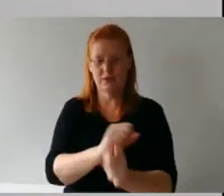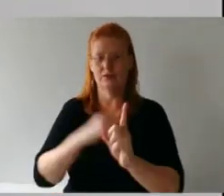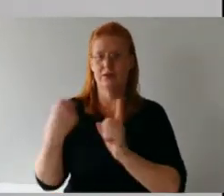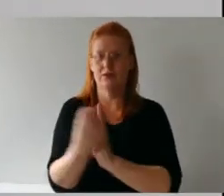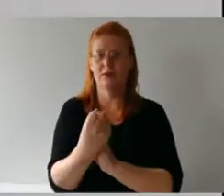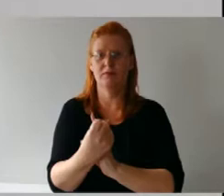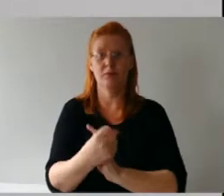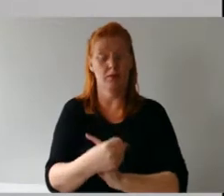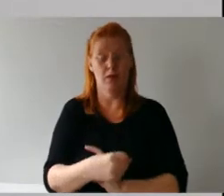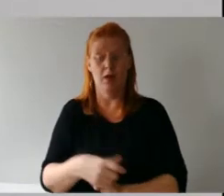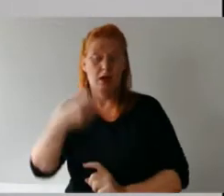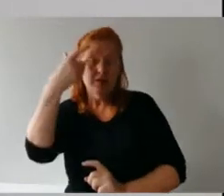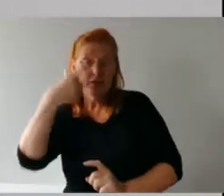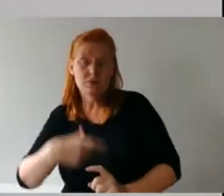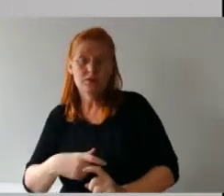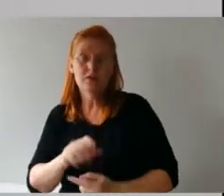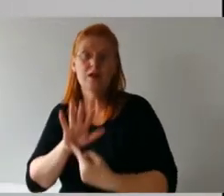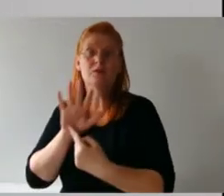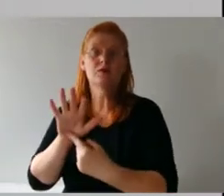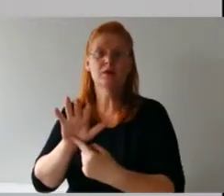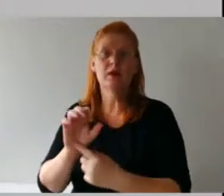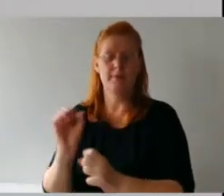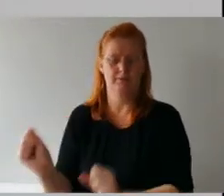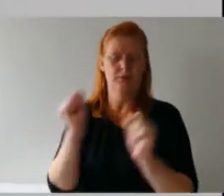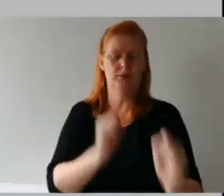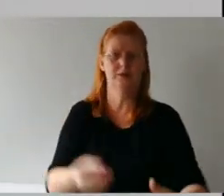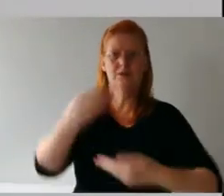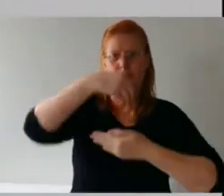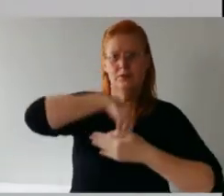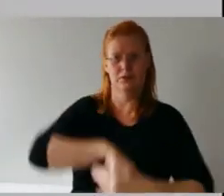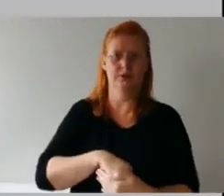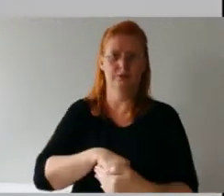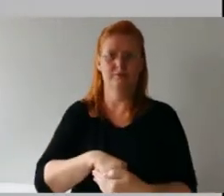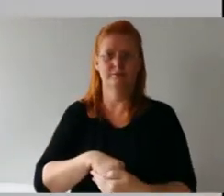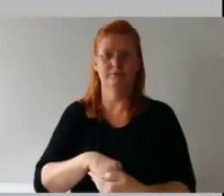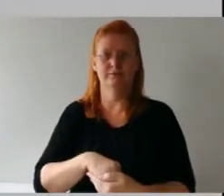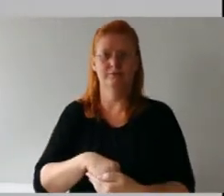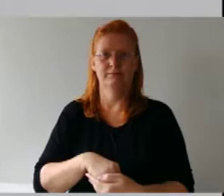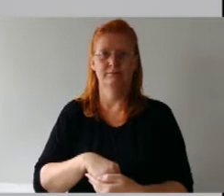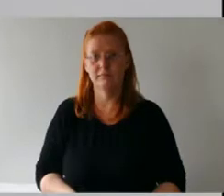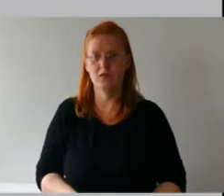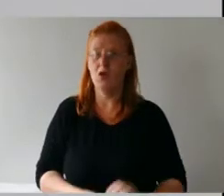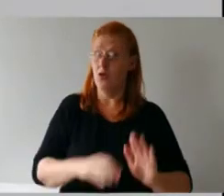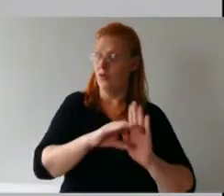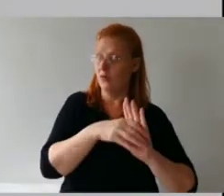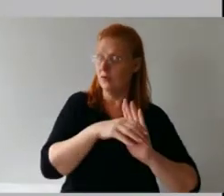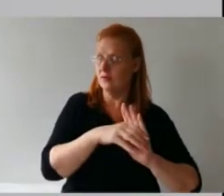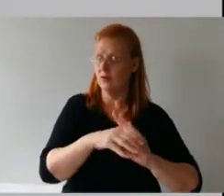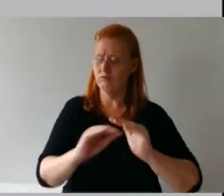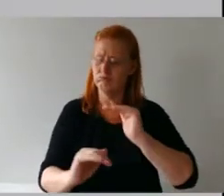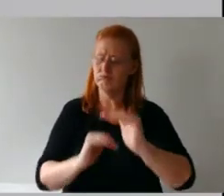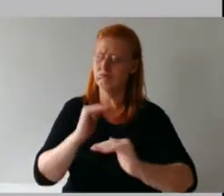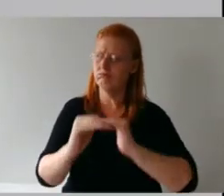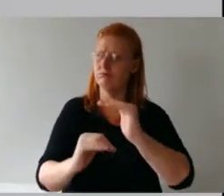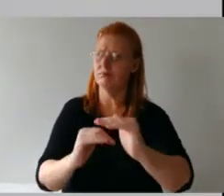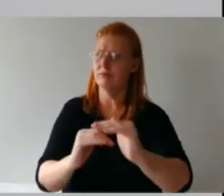se reflete daquilo que afeta e torna possível o artifício da invenção. Isso é a potência da subjetividade, crer e